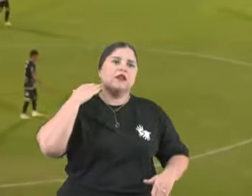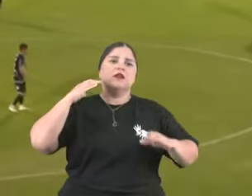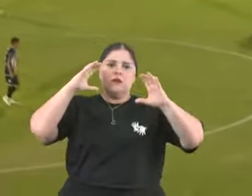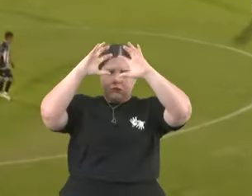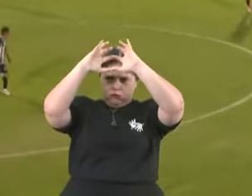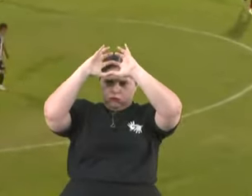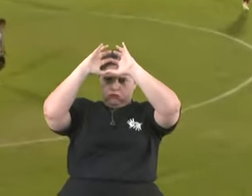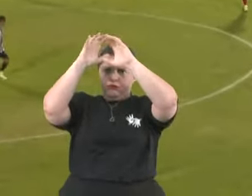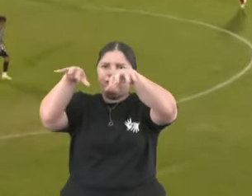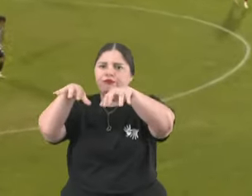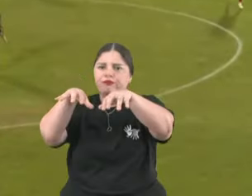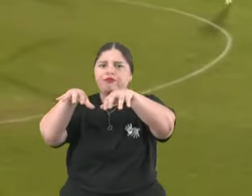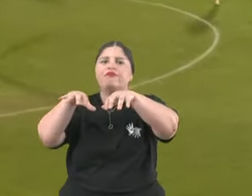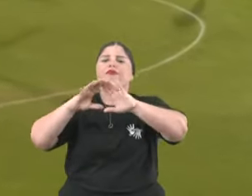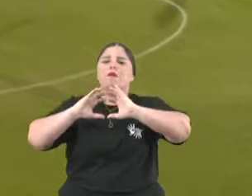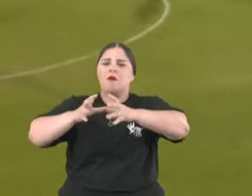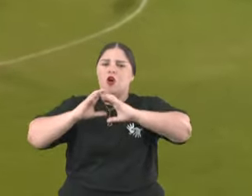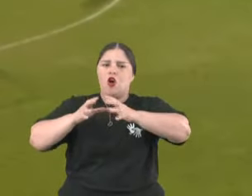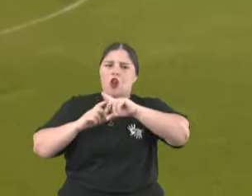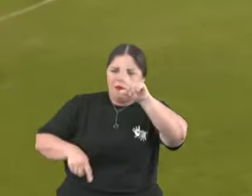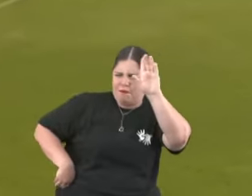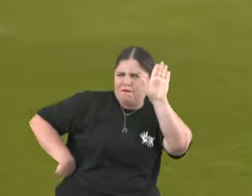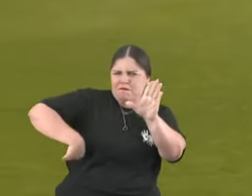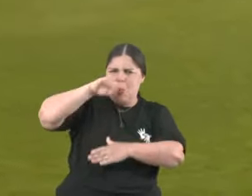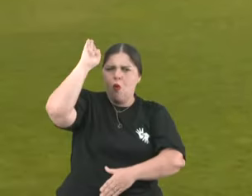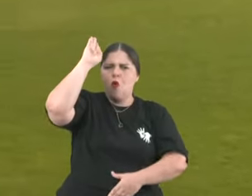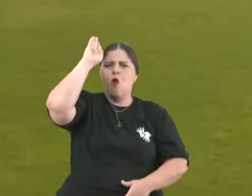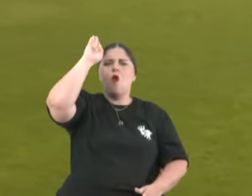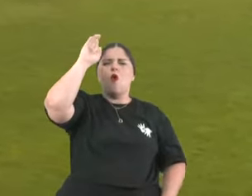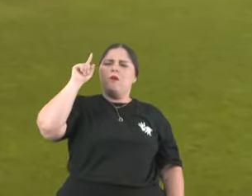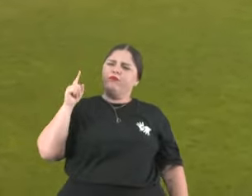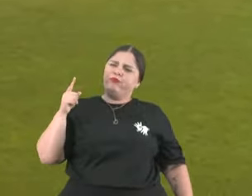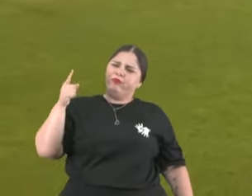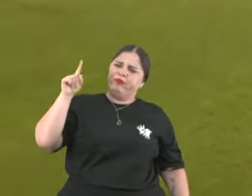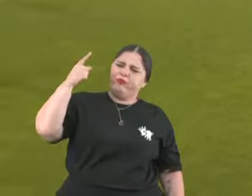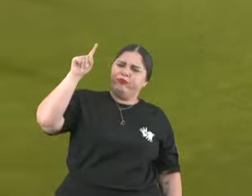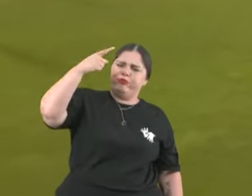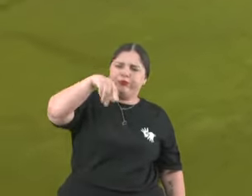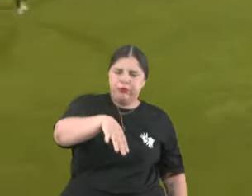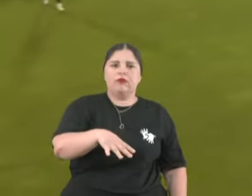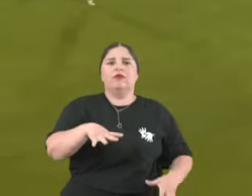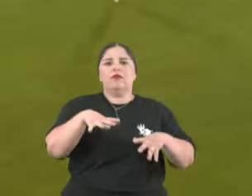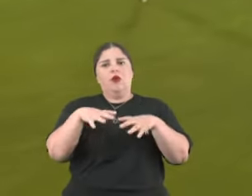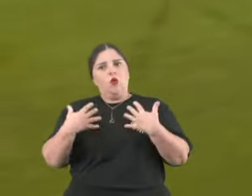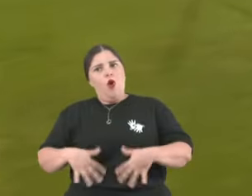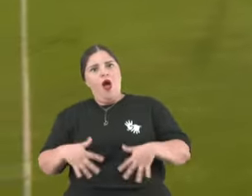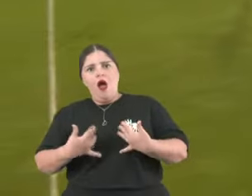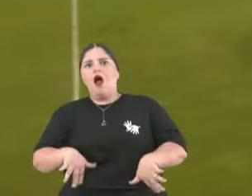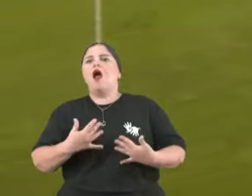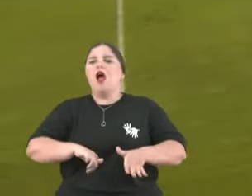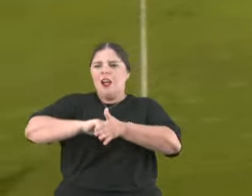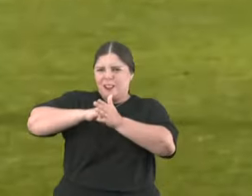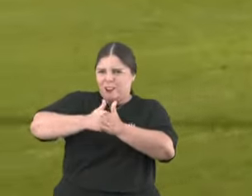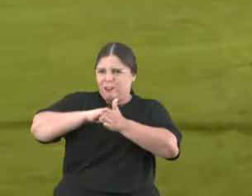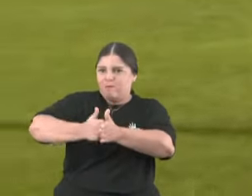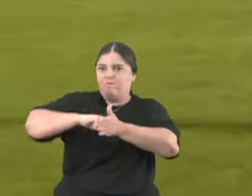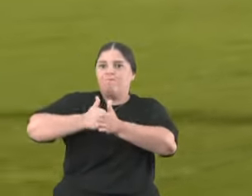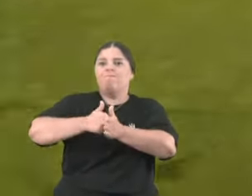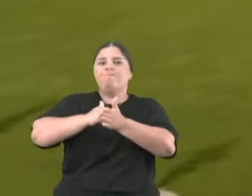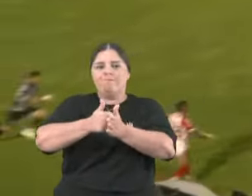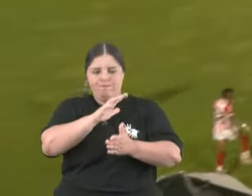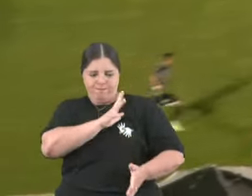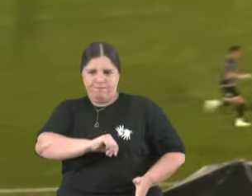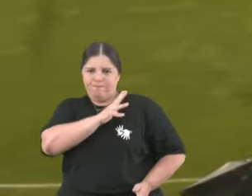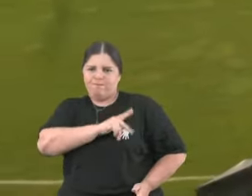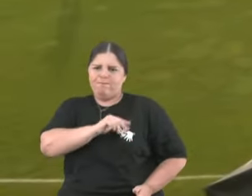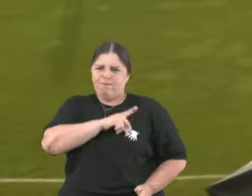Deu-lhe uma bicuda na bola, não quis saber de brincadeira. Impressionante o que joga o zagueiro Fábio Alemão. Ele é monstruoso